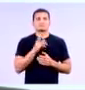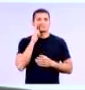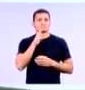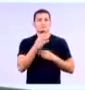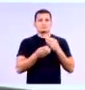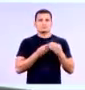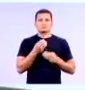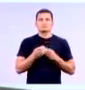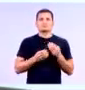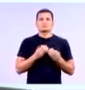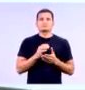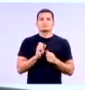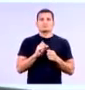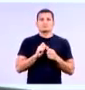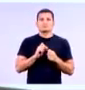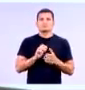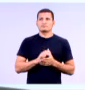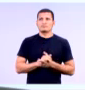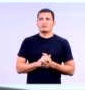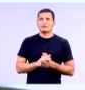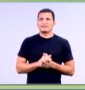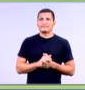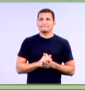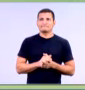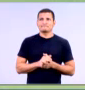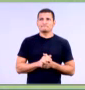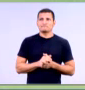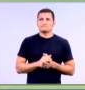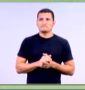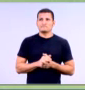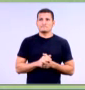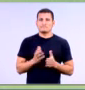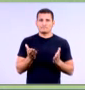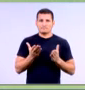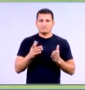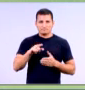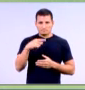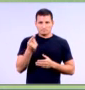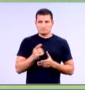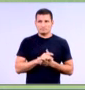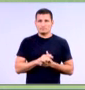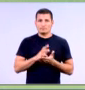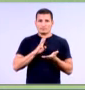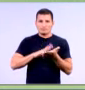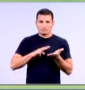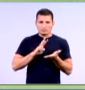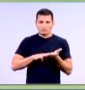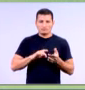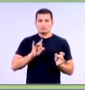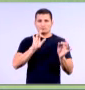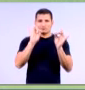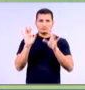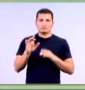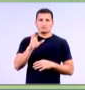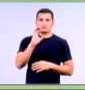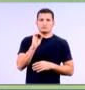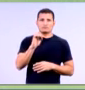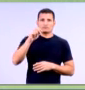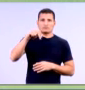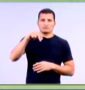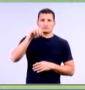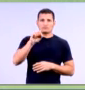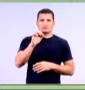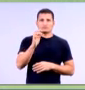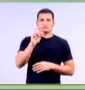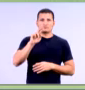trabalhar. Pessoal, vamos para o próximo. A gente vai falar agora de um método muito especial. Um método que a gente chama